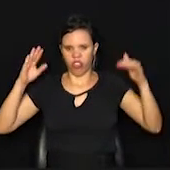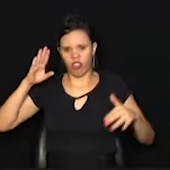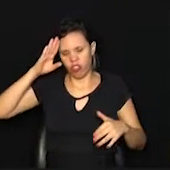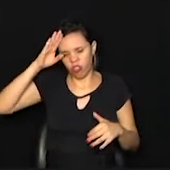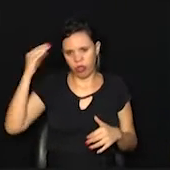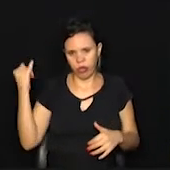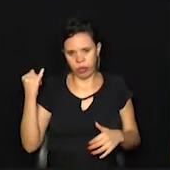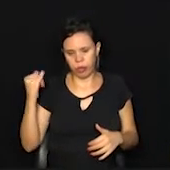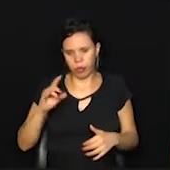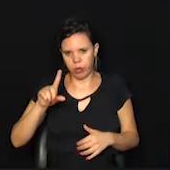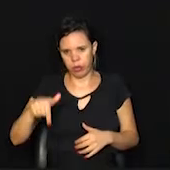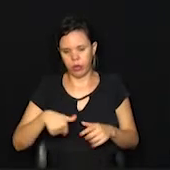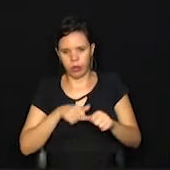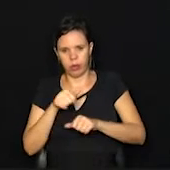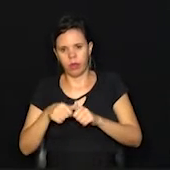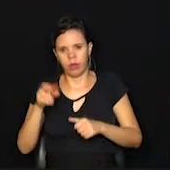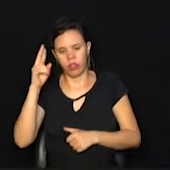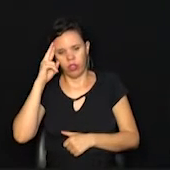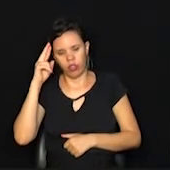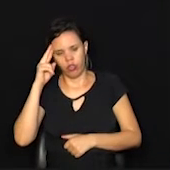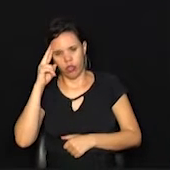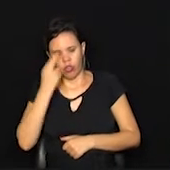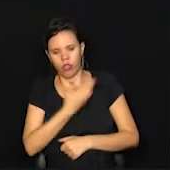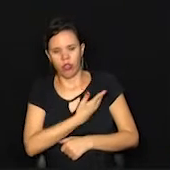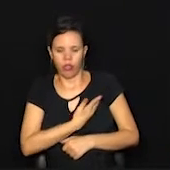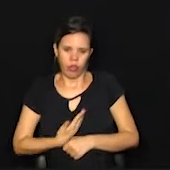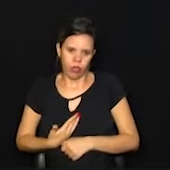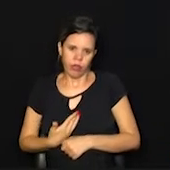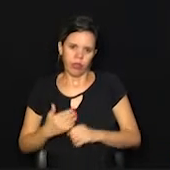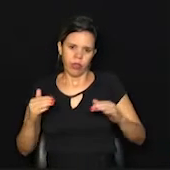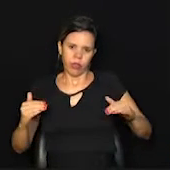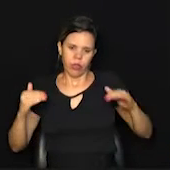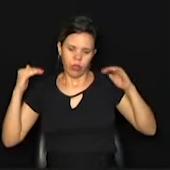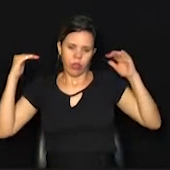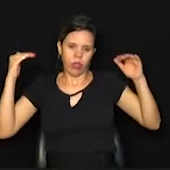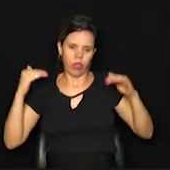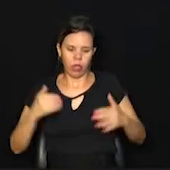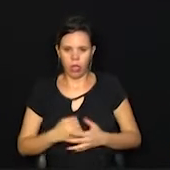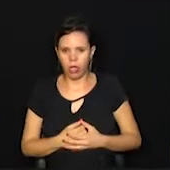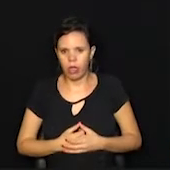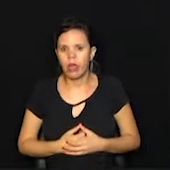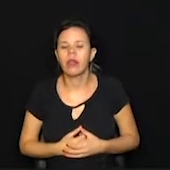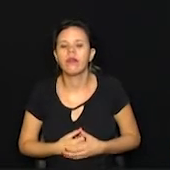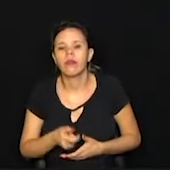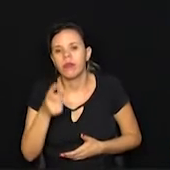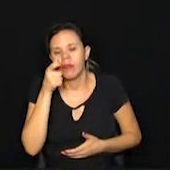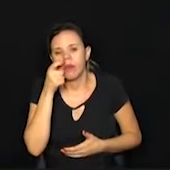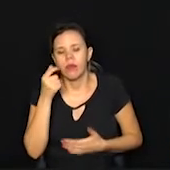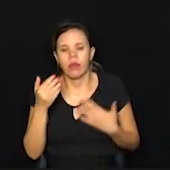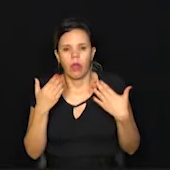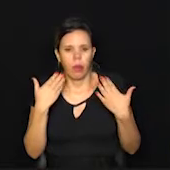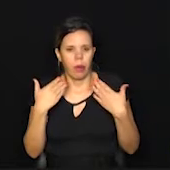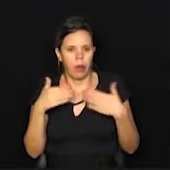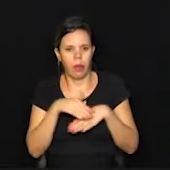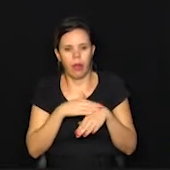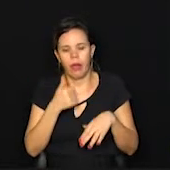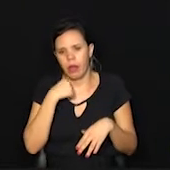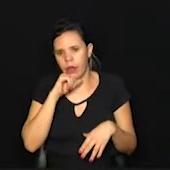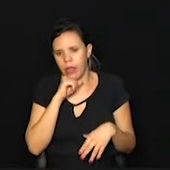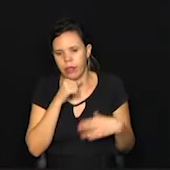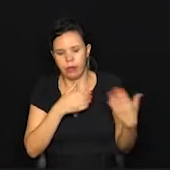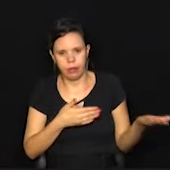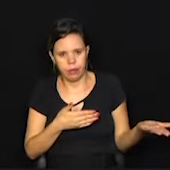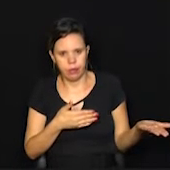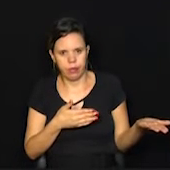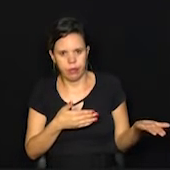importante depois ele chegou a virar chefe do estado-maior das Forças Armadas e eu assisti a conversa dele com a minha mãe